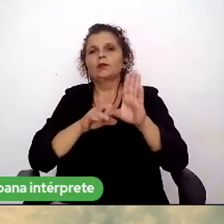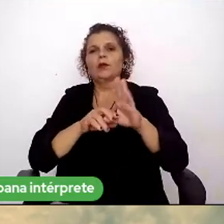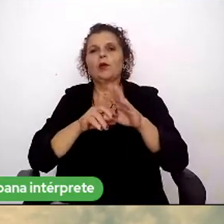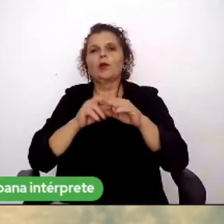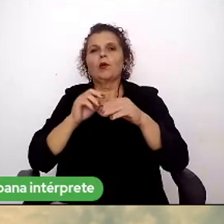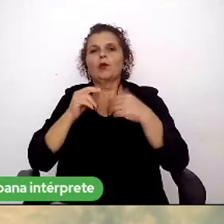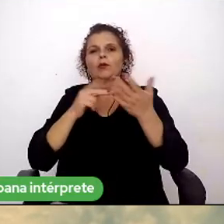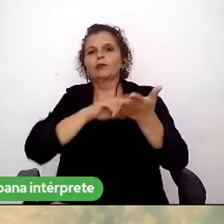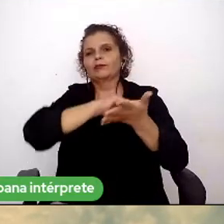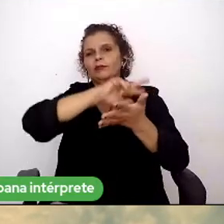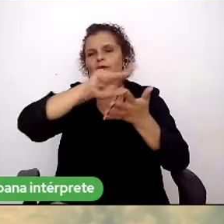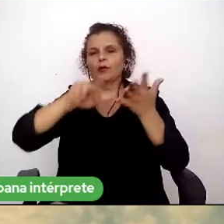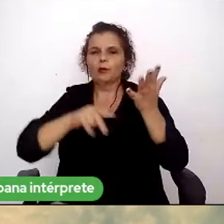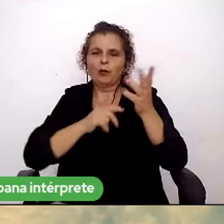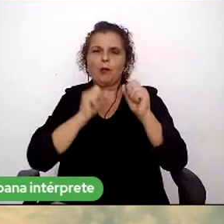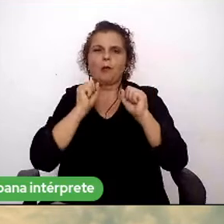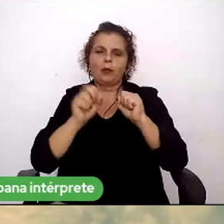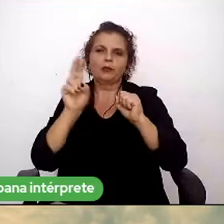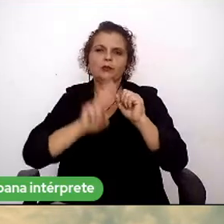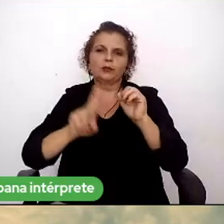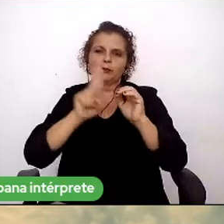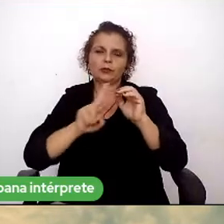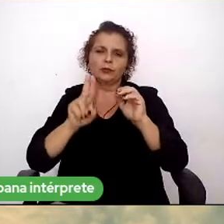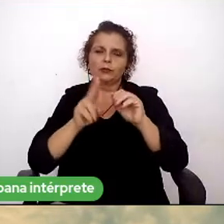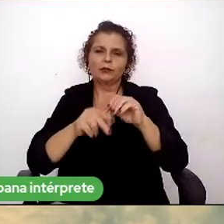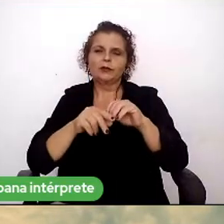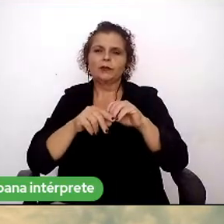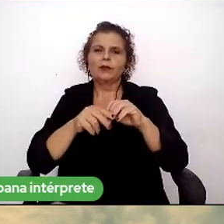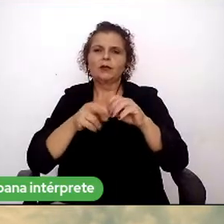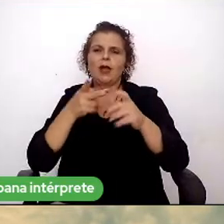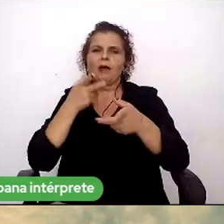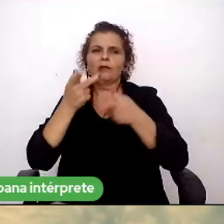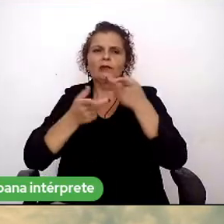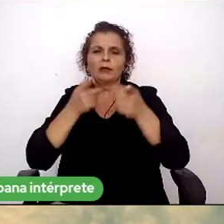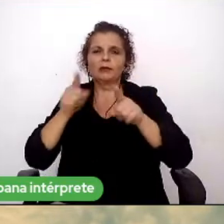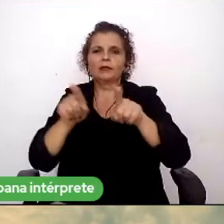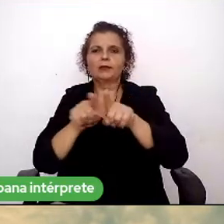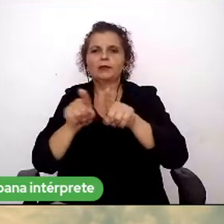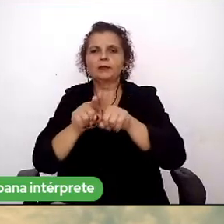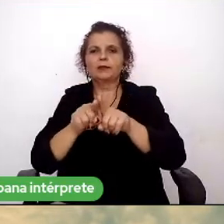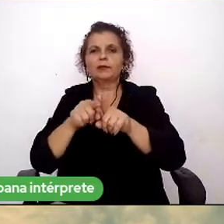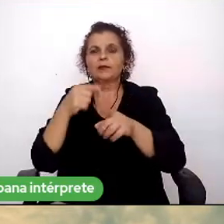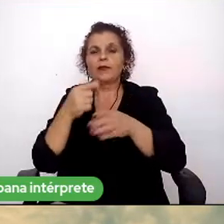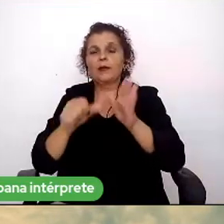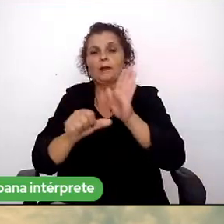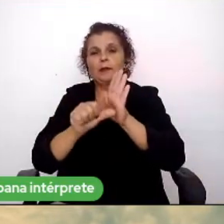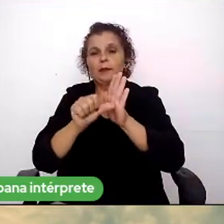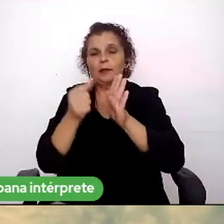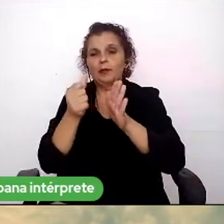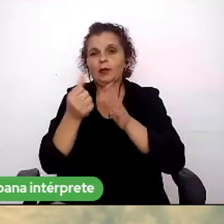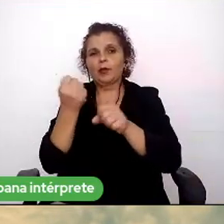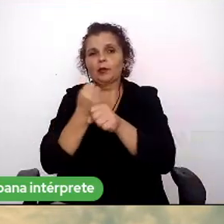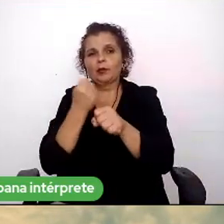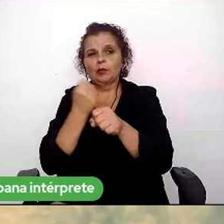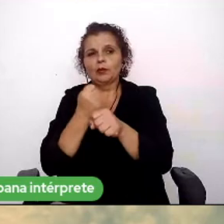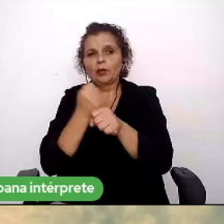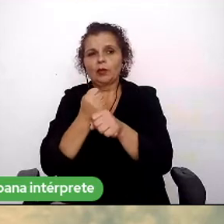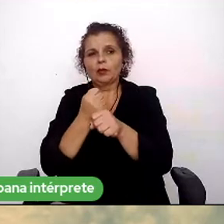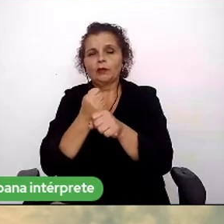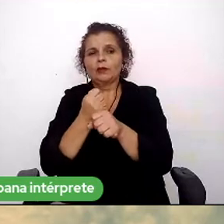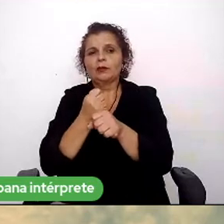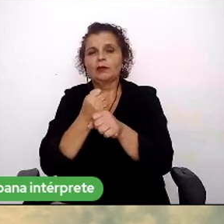tem vários nomes que vocês vão conseguir escutar aí, né, que a gente primeiro constrói